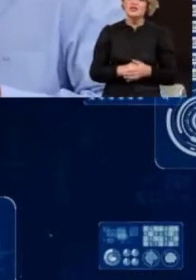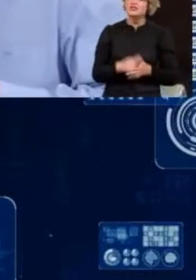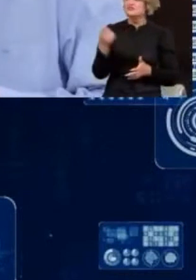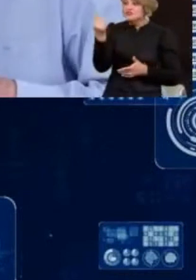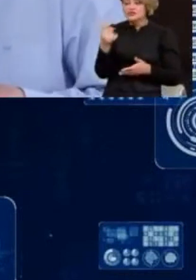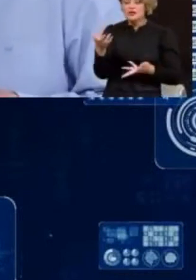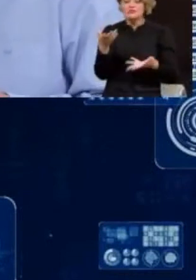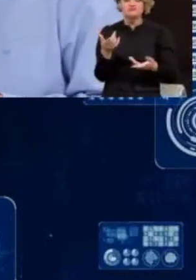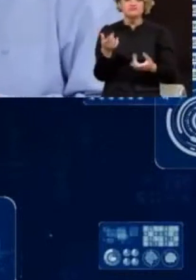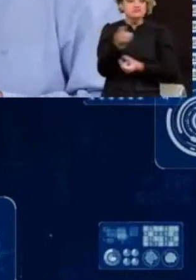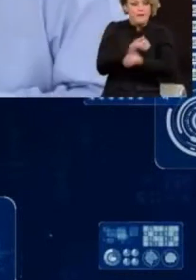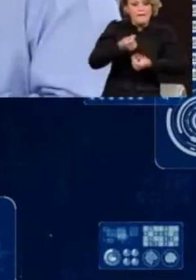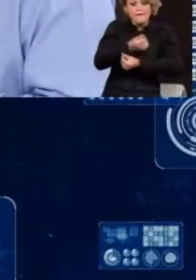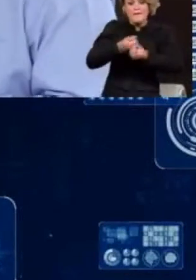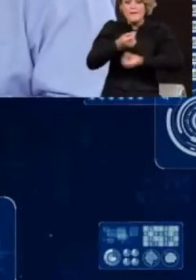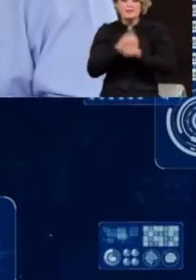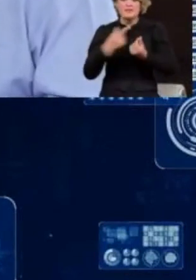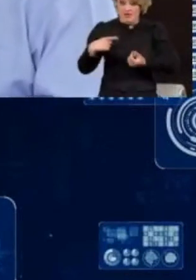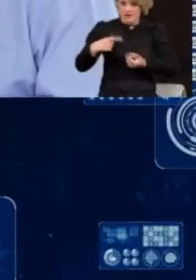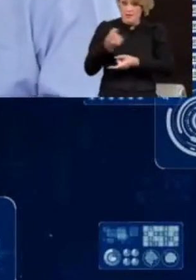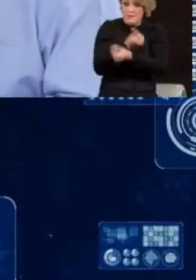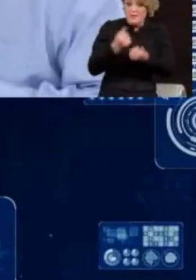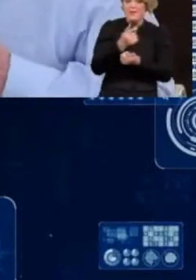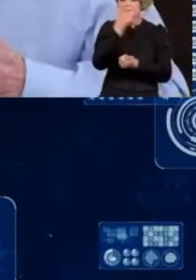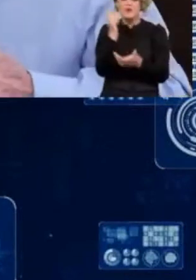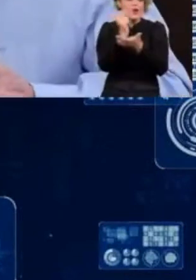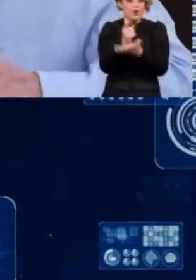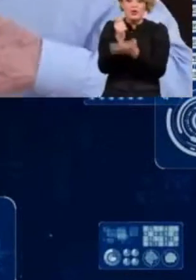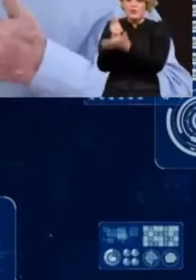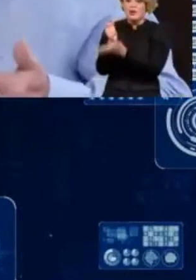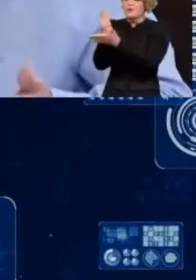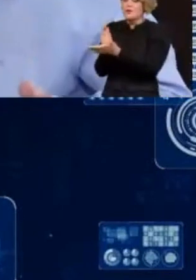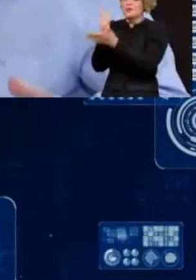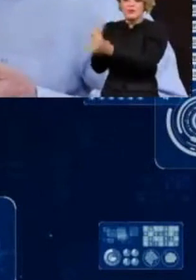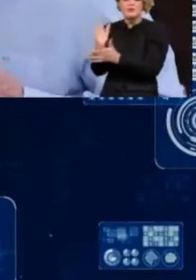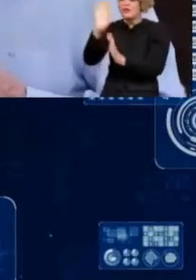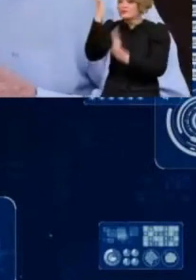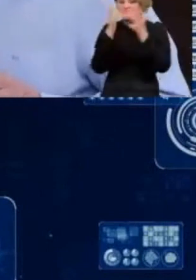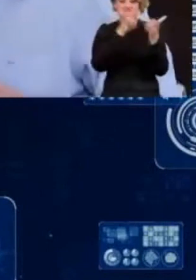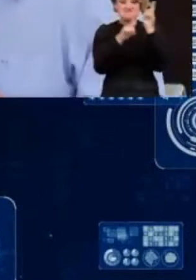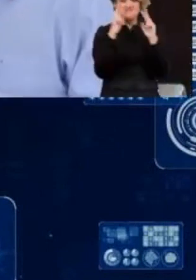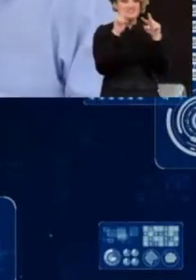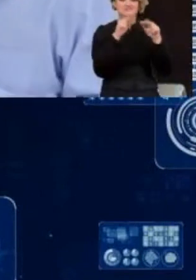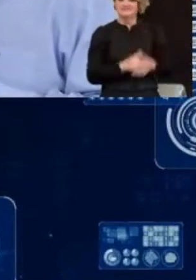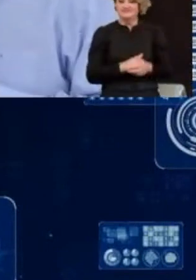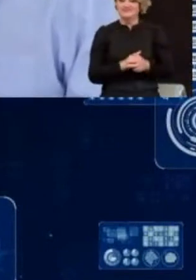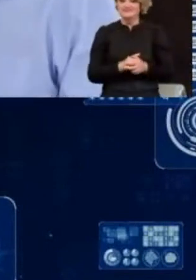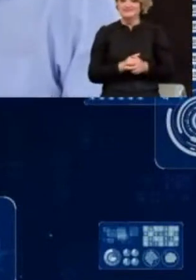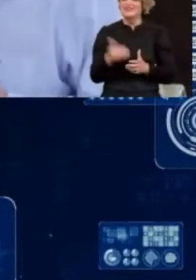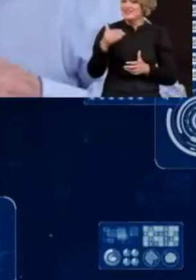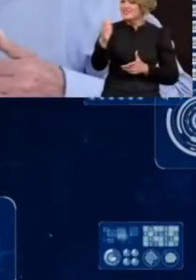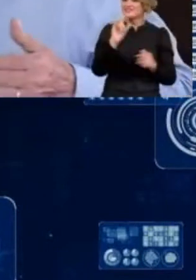né do PT no governo PT vai entender vai o Lula inclusive pelo fato dele ser pé quente né